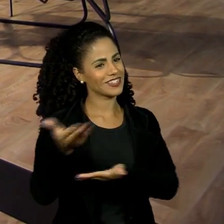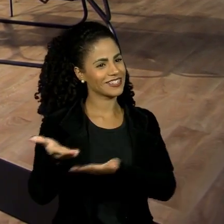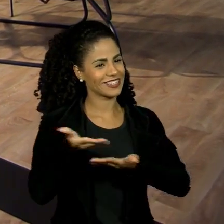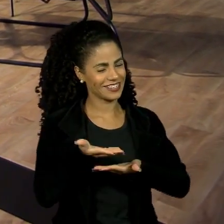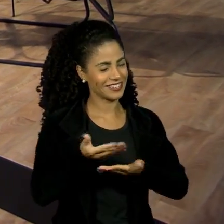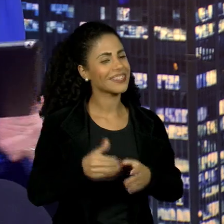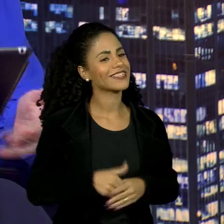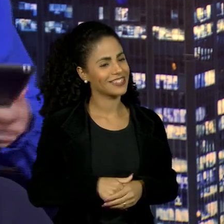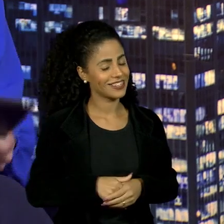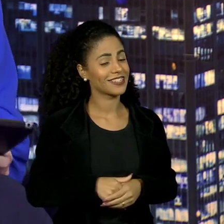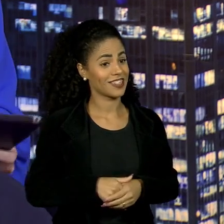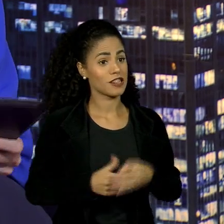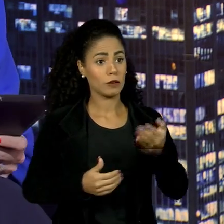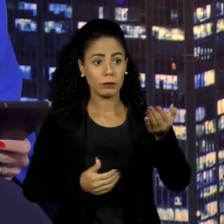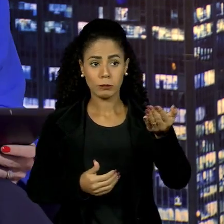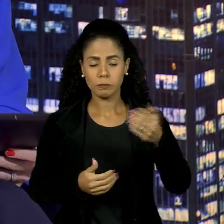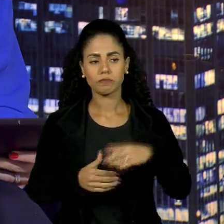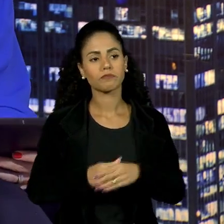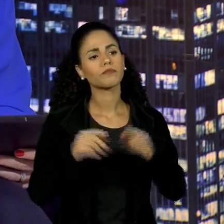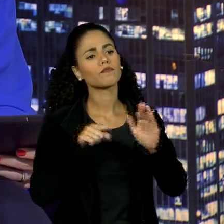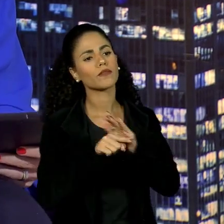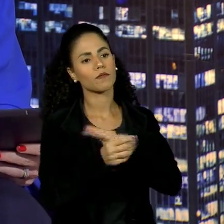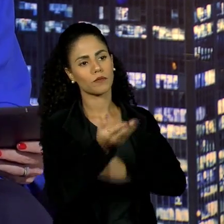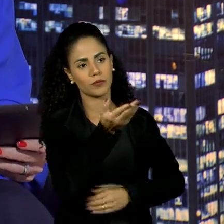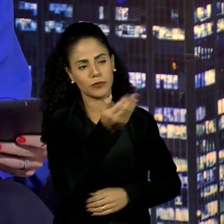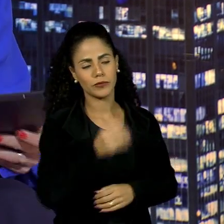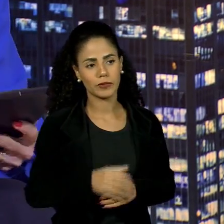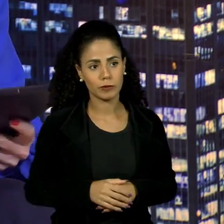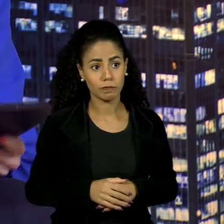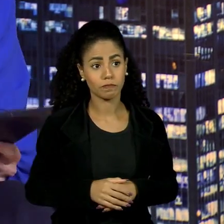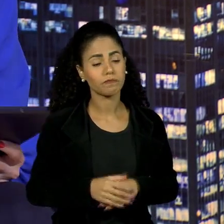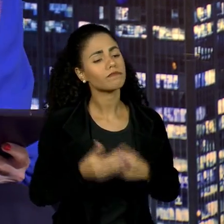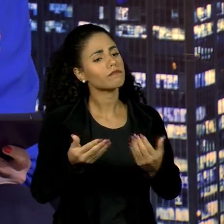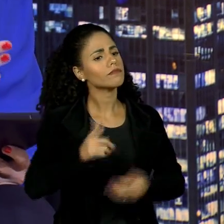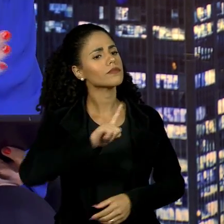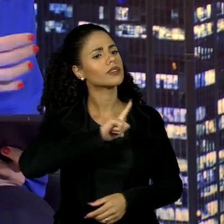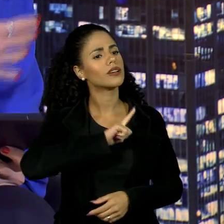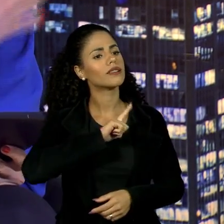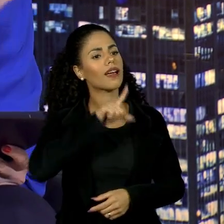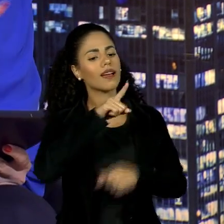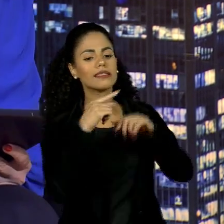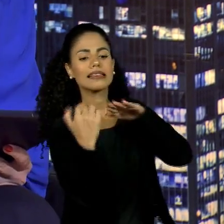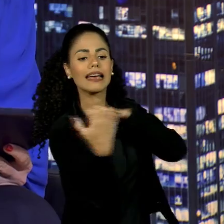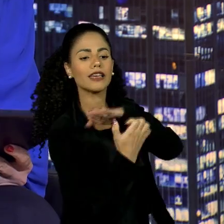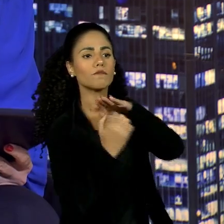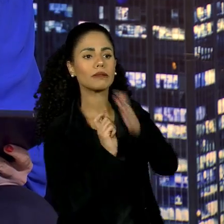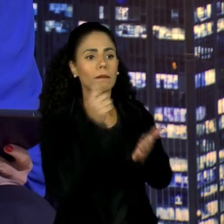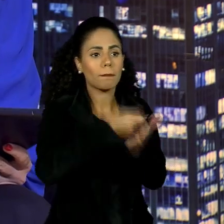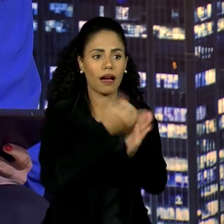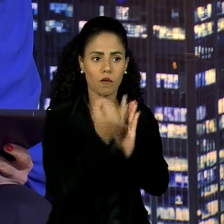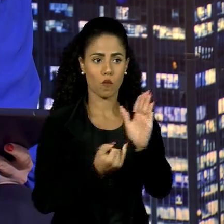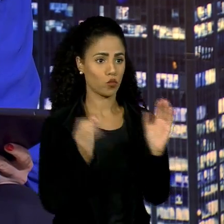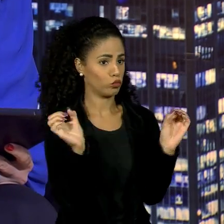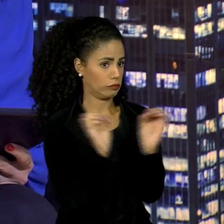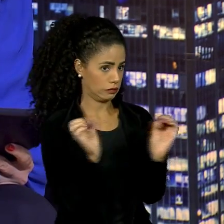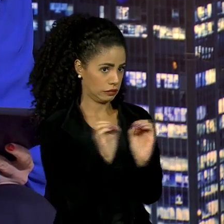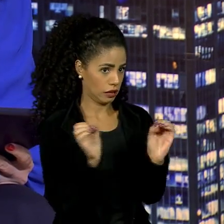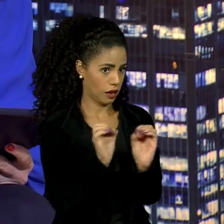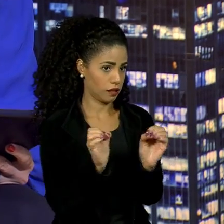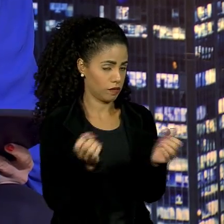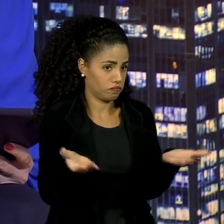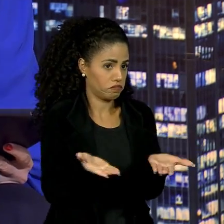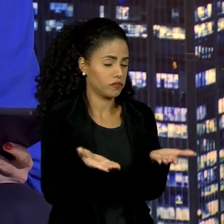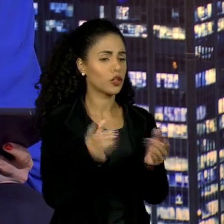gente. Bom, Mansur, eu queria começar com você, além do fato dessas empresas não pagarem impostos, como eu falei